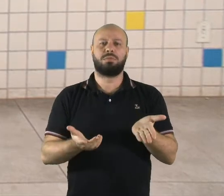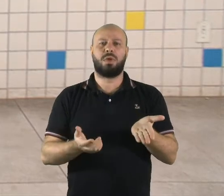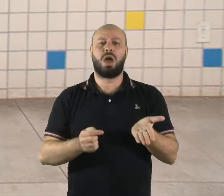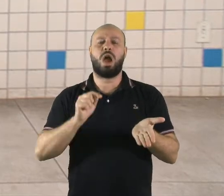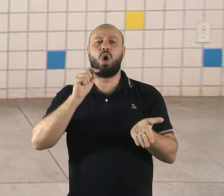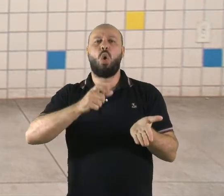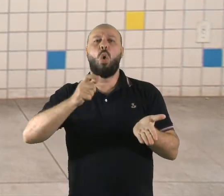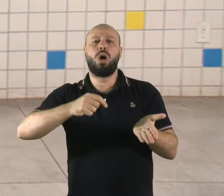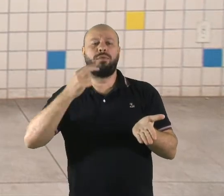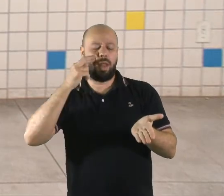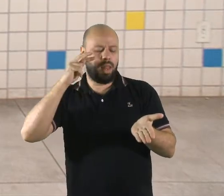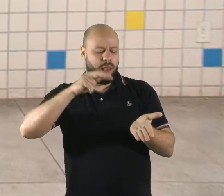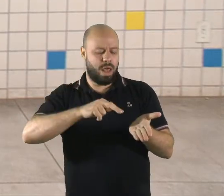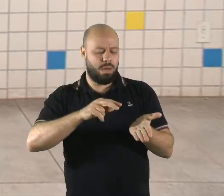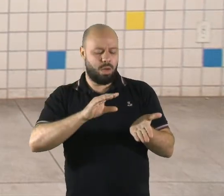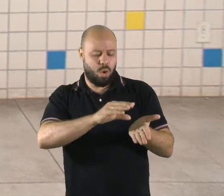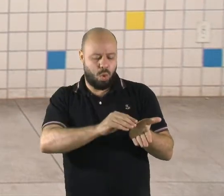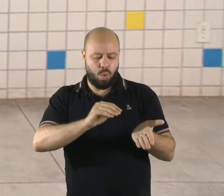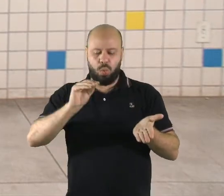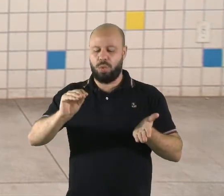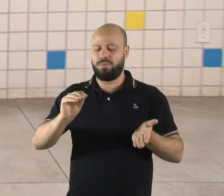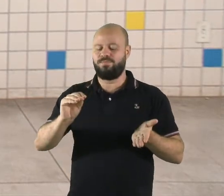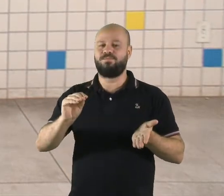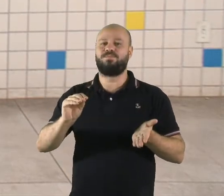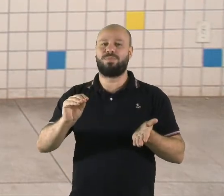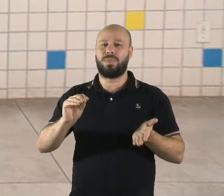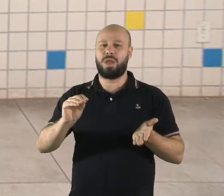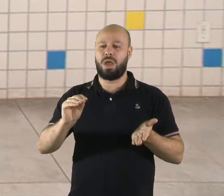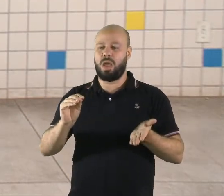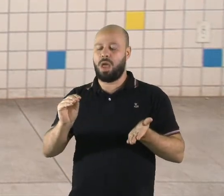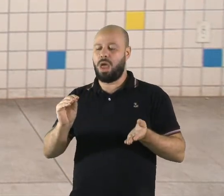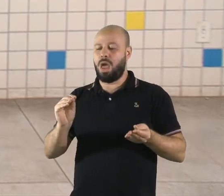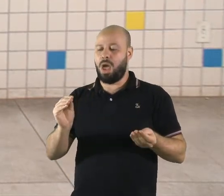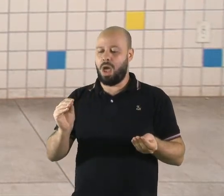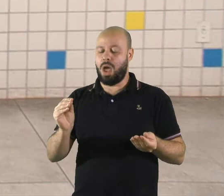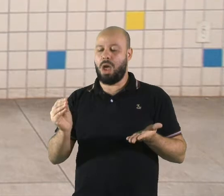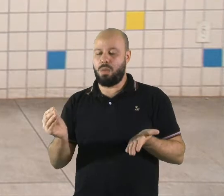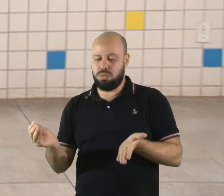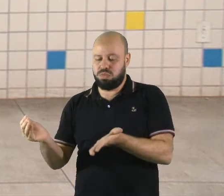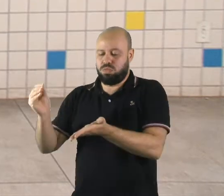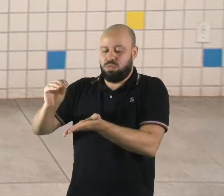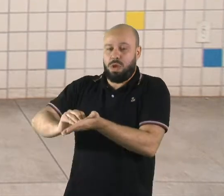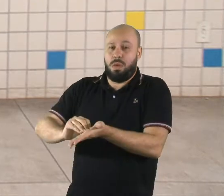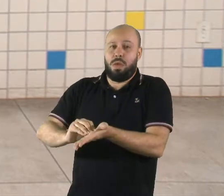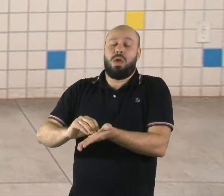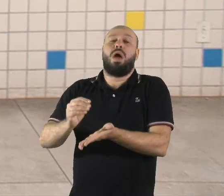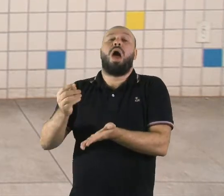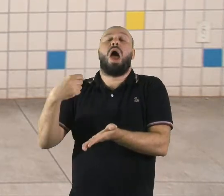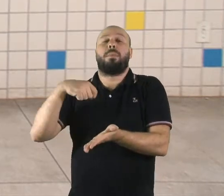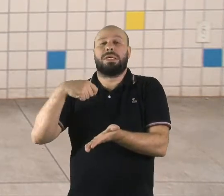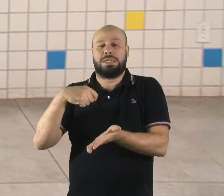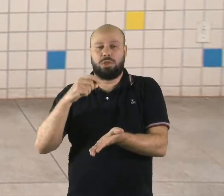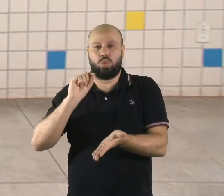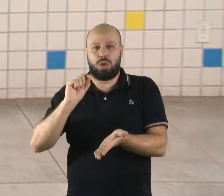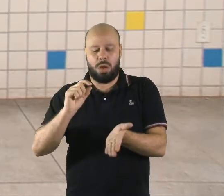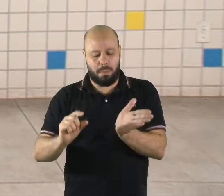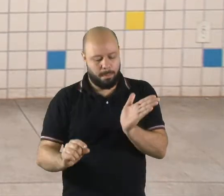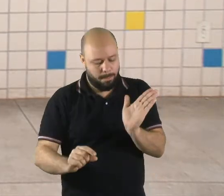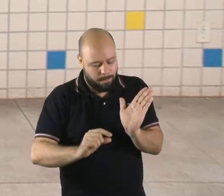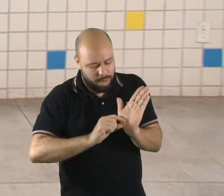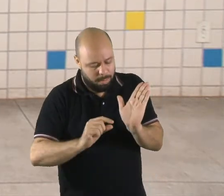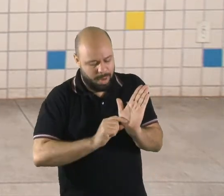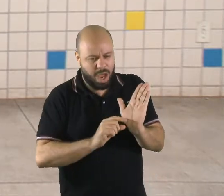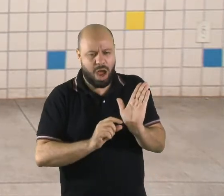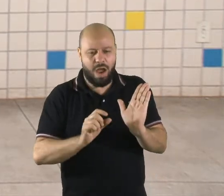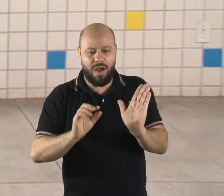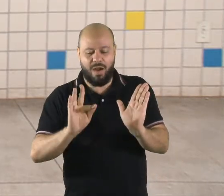e retirou essa informação, você tem que colocar abaixo quando terminar toda a sua produção textual.